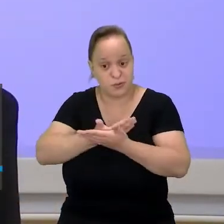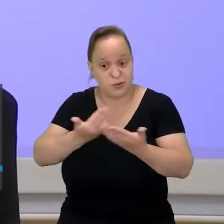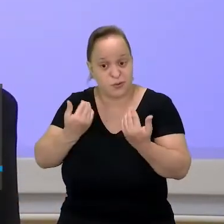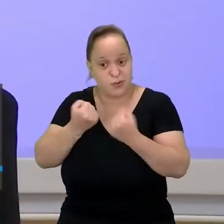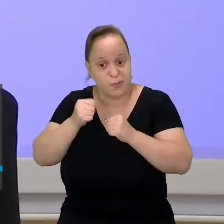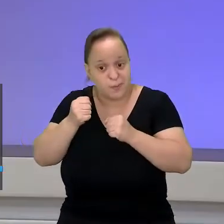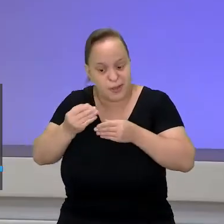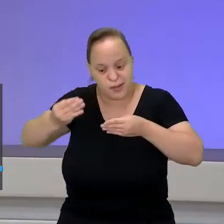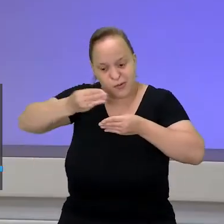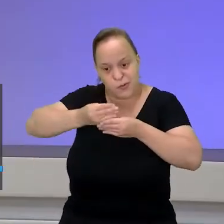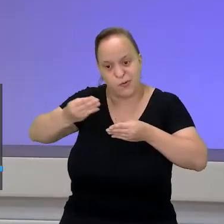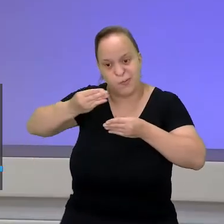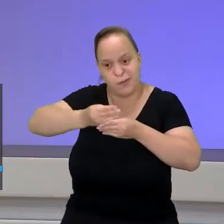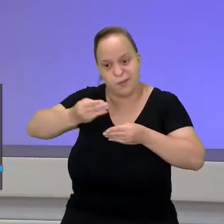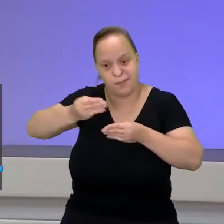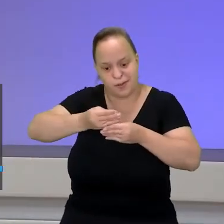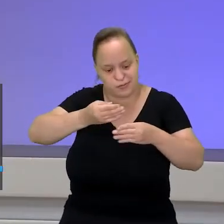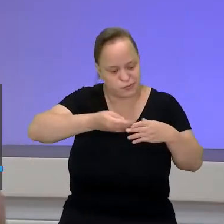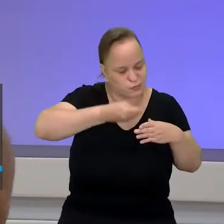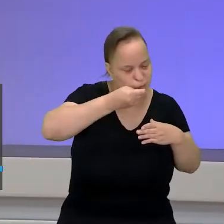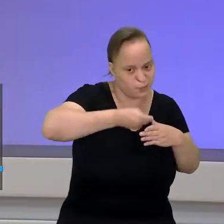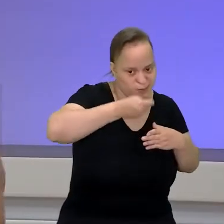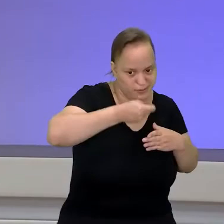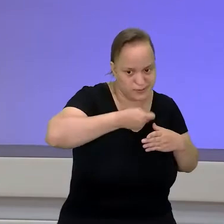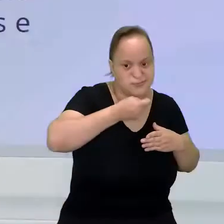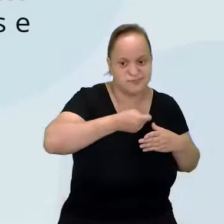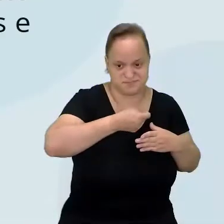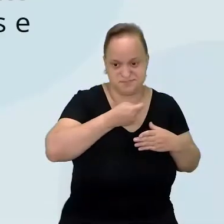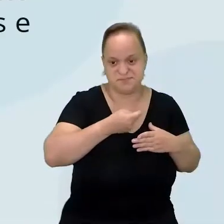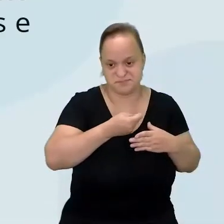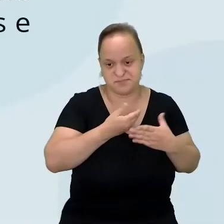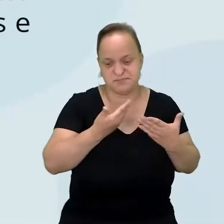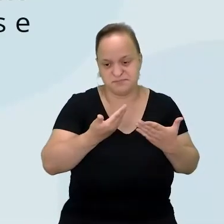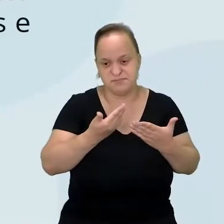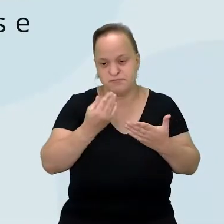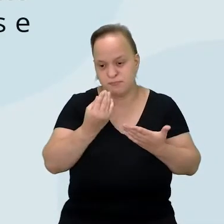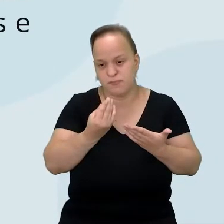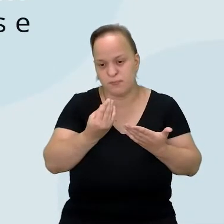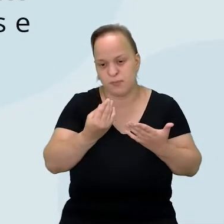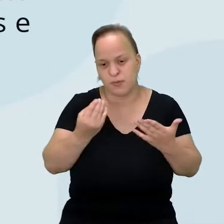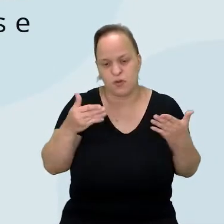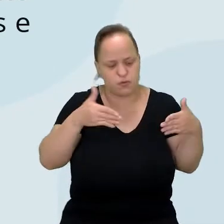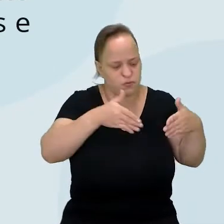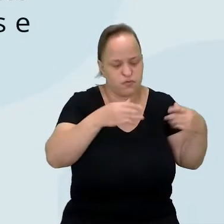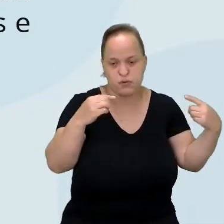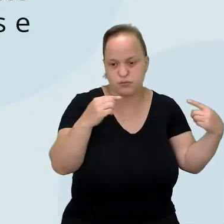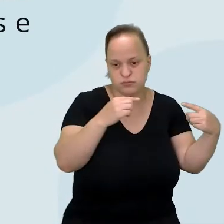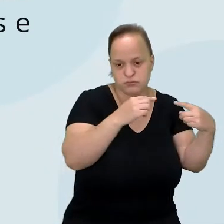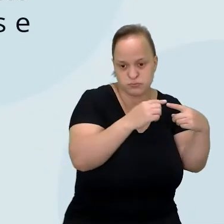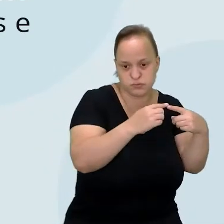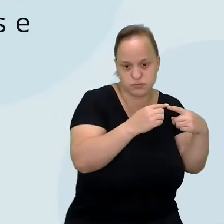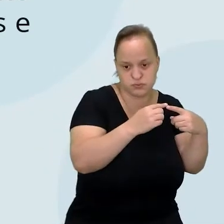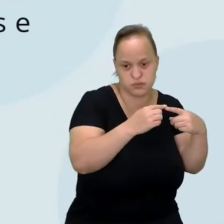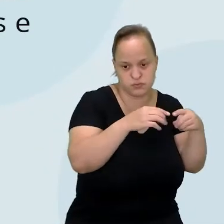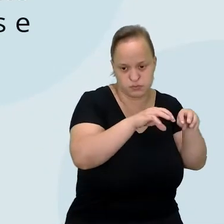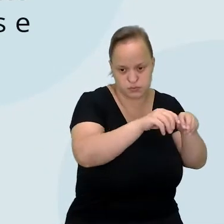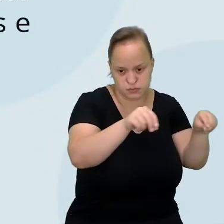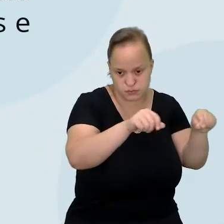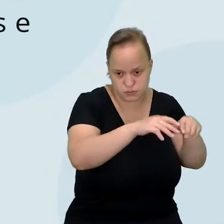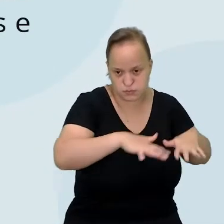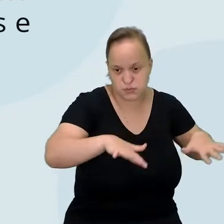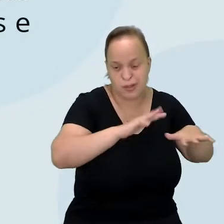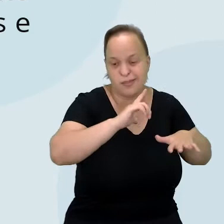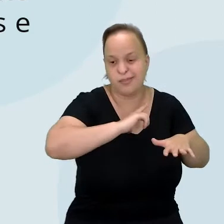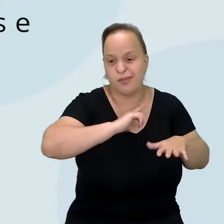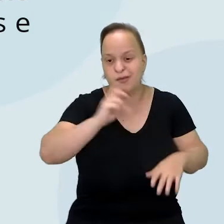suplementação. Exato. Bom, e aí partindo dessa intimidade com o solo, temos então a cultura